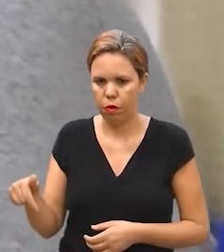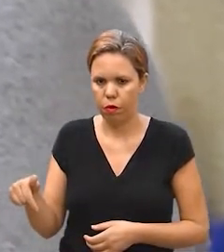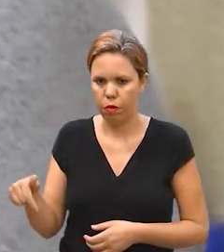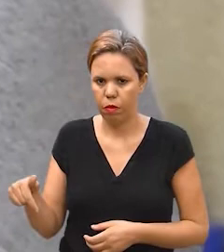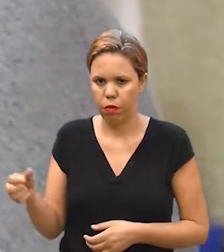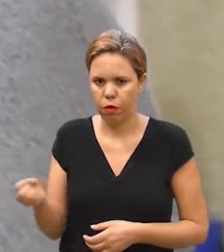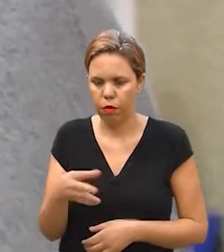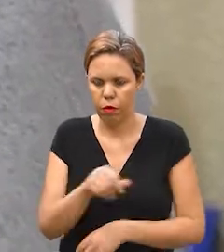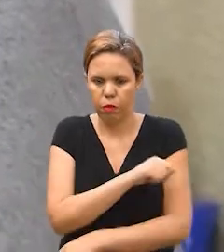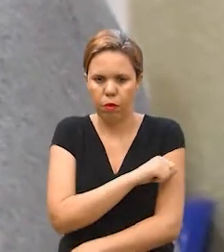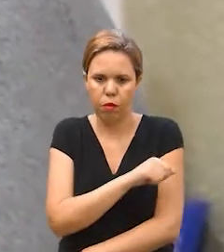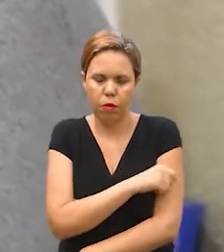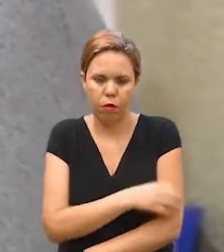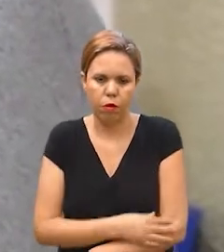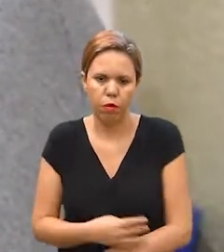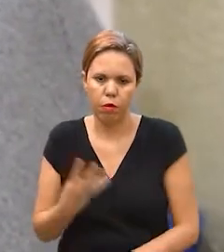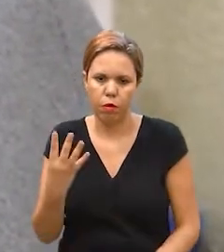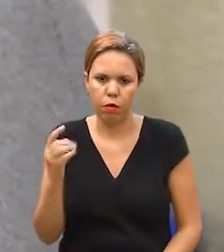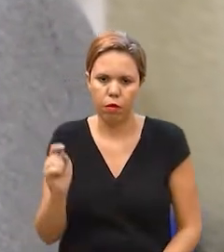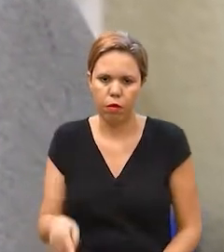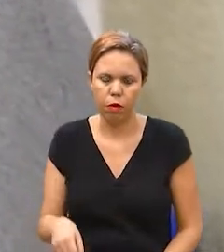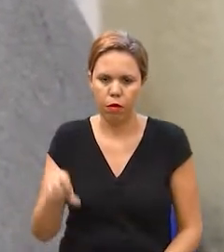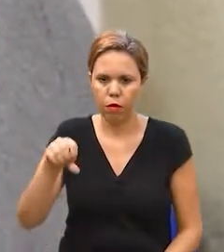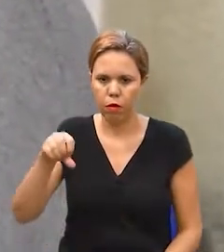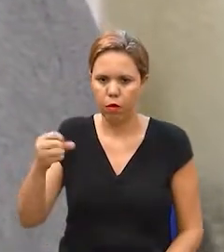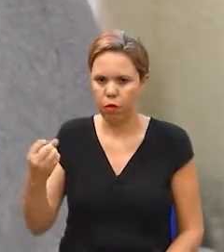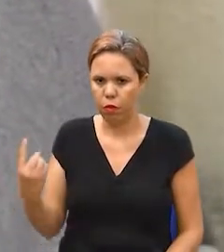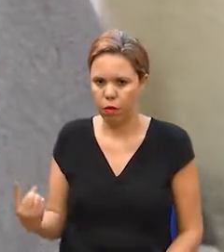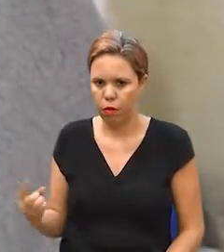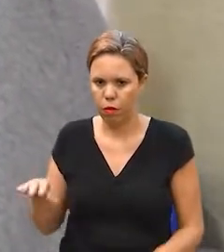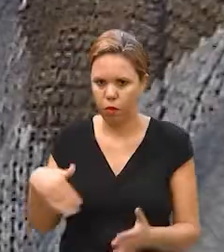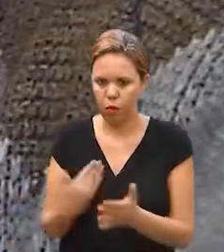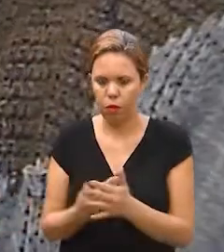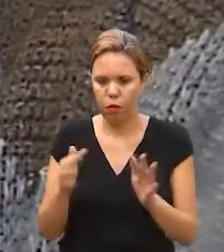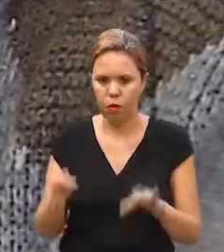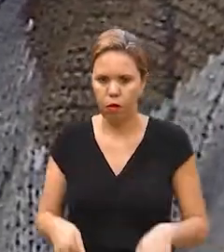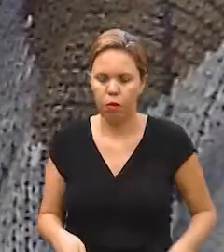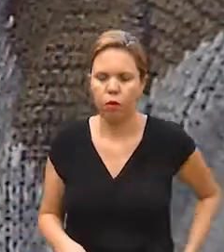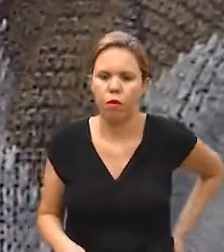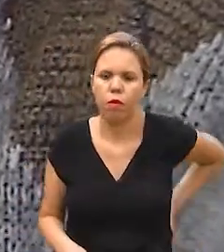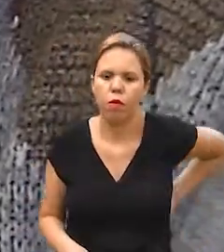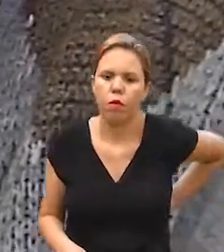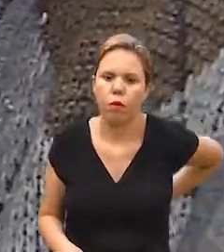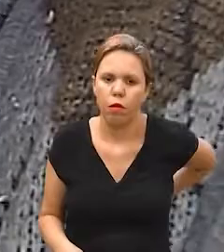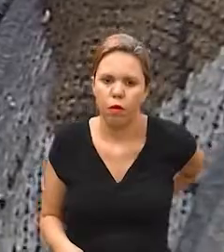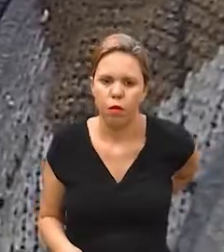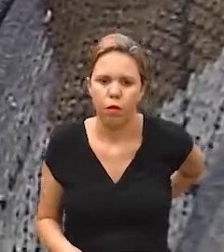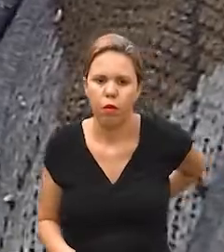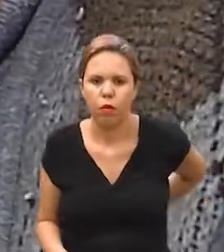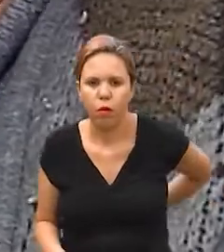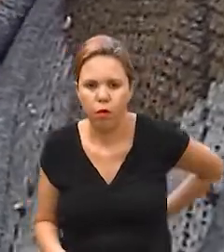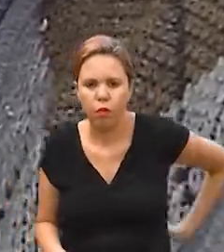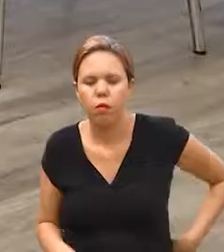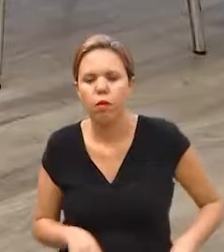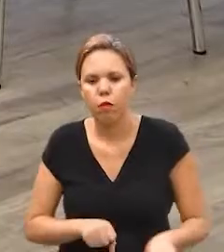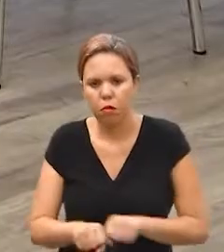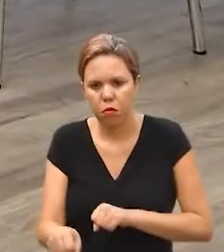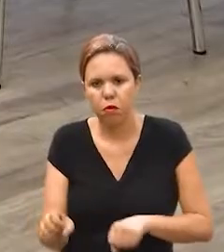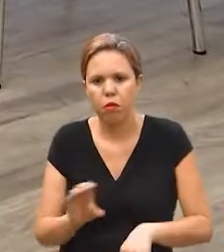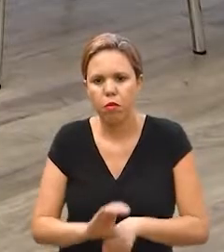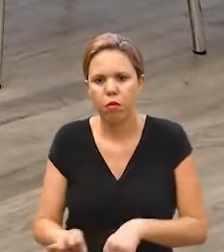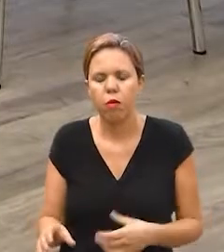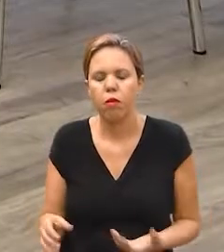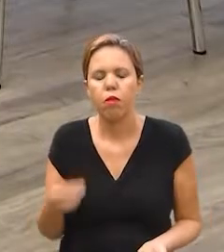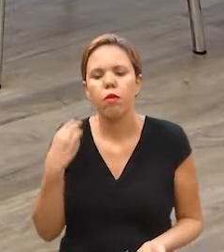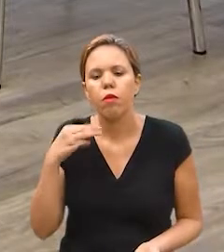8.277 novos alunos e 4.901 foram até o final e concluíram o curso. Mariana